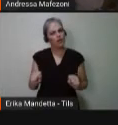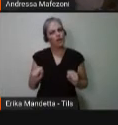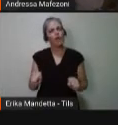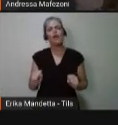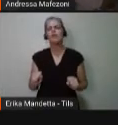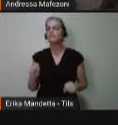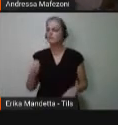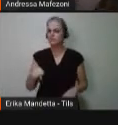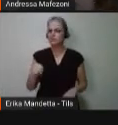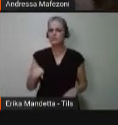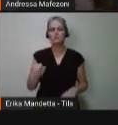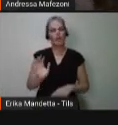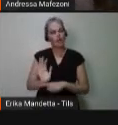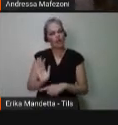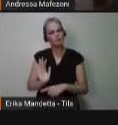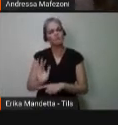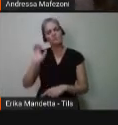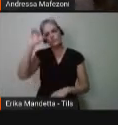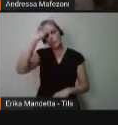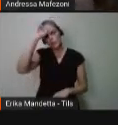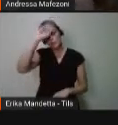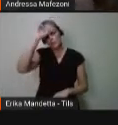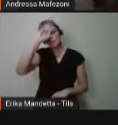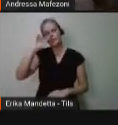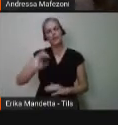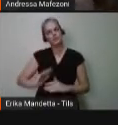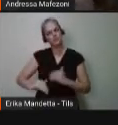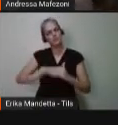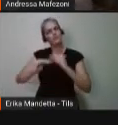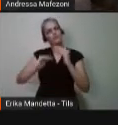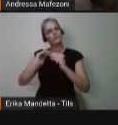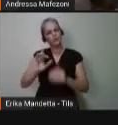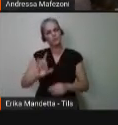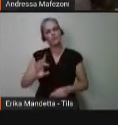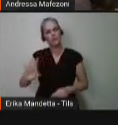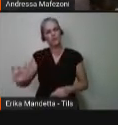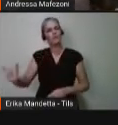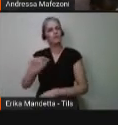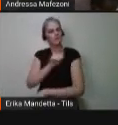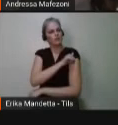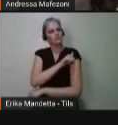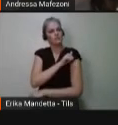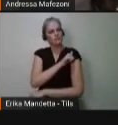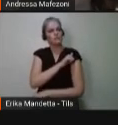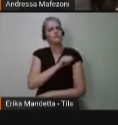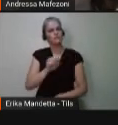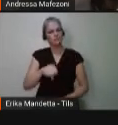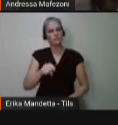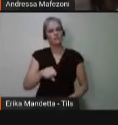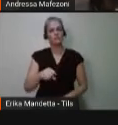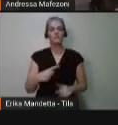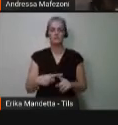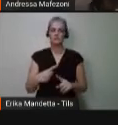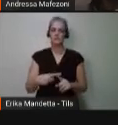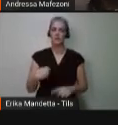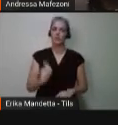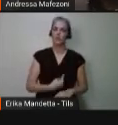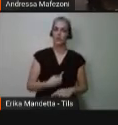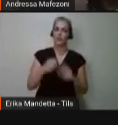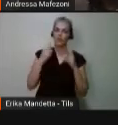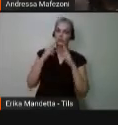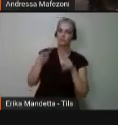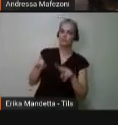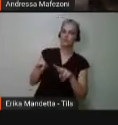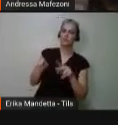e desenvolvimento destes estudantes. Por quê? Porque nós temos o olhar e a perspectiva de que